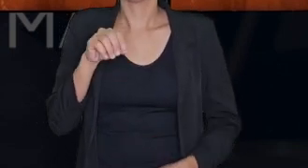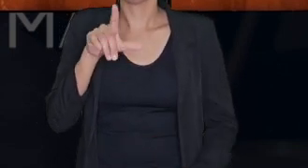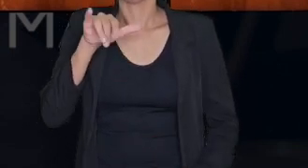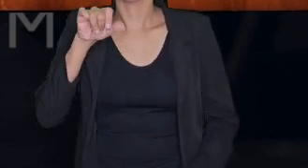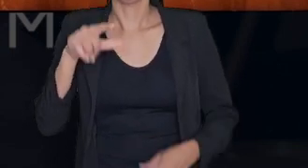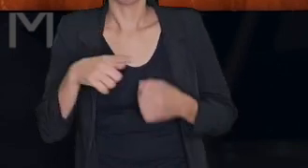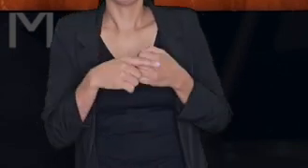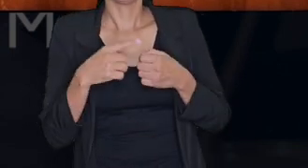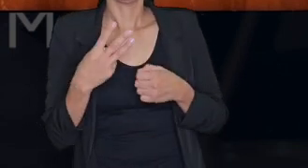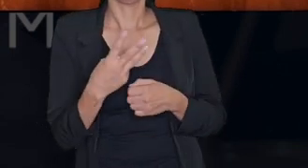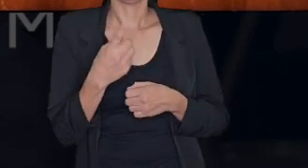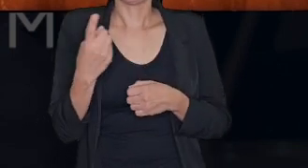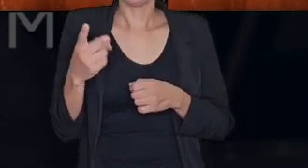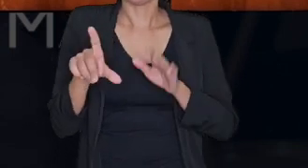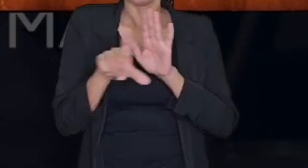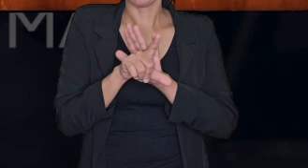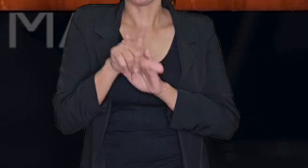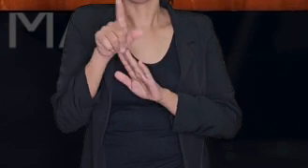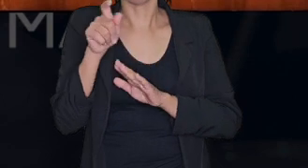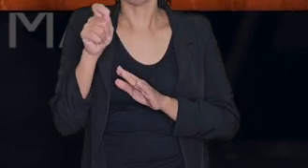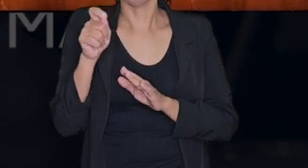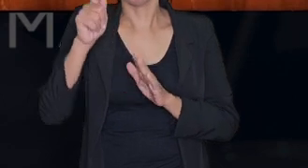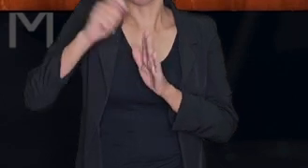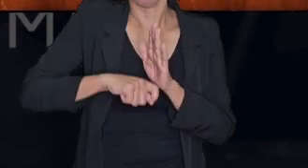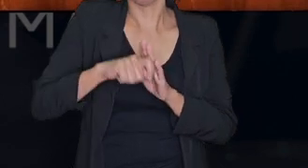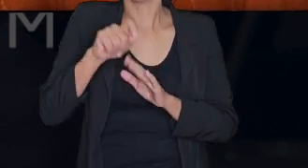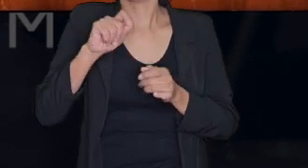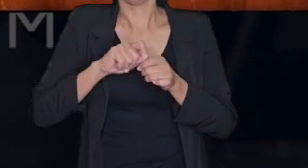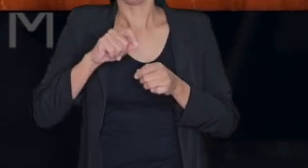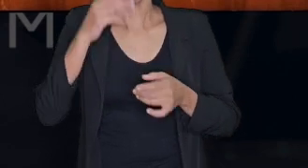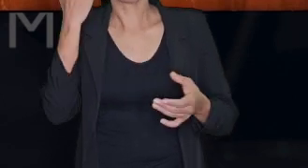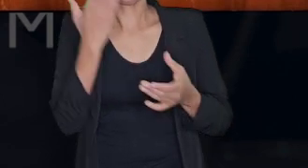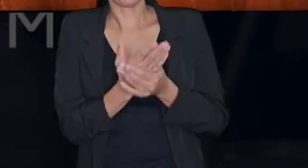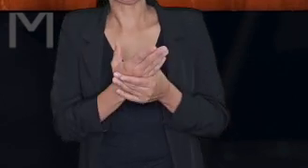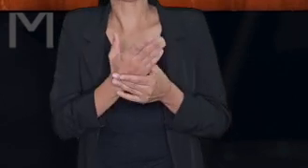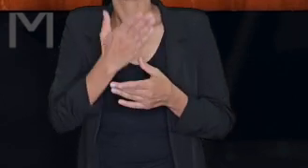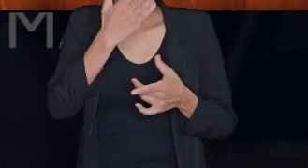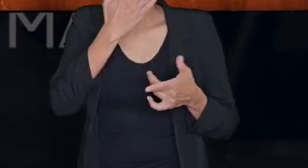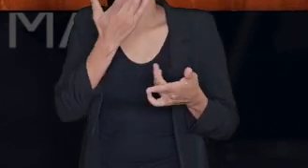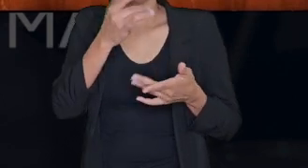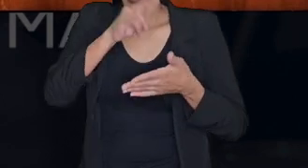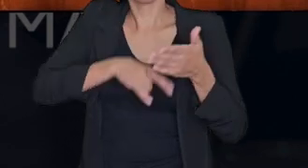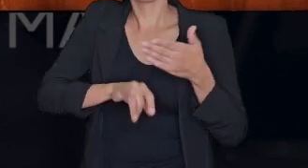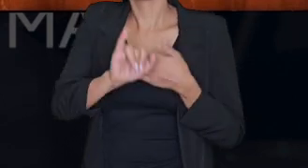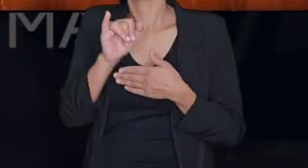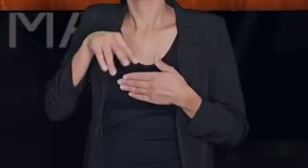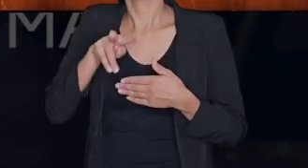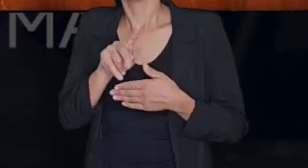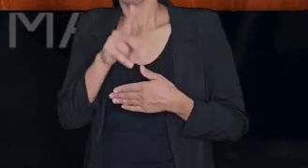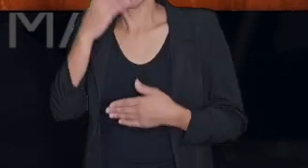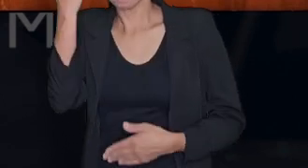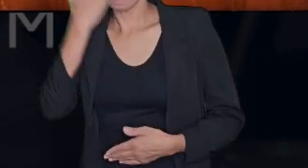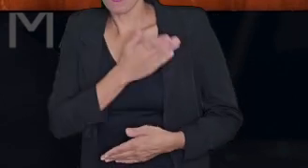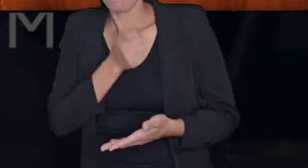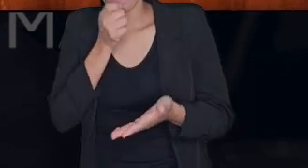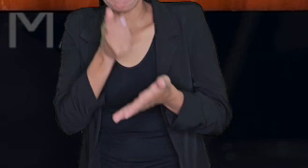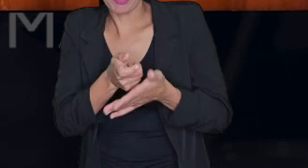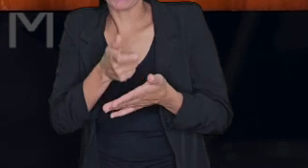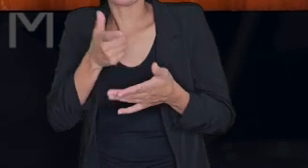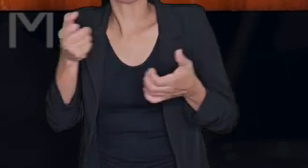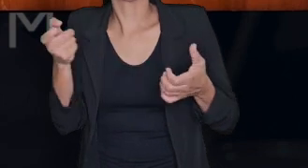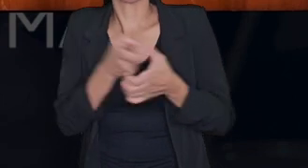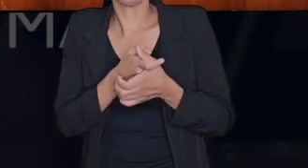rendas do espólio. E também o artigo 31 da Lei de Execução Fiscal está lá. Nos processos de